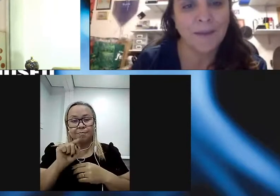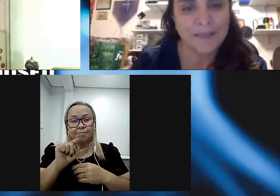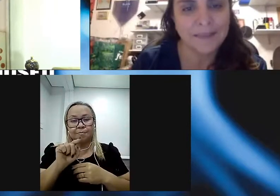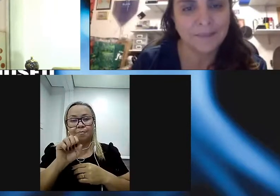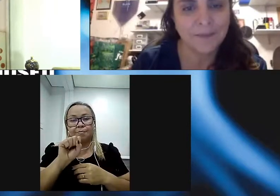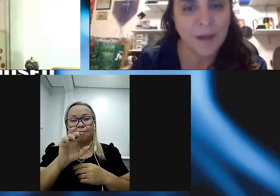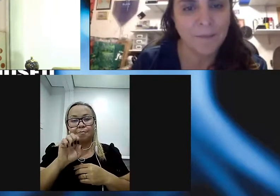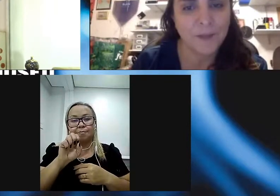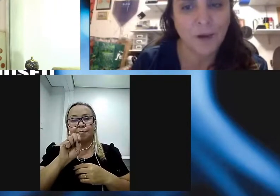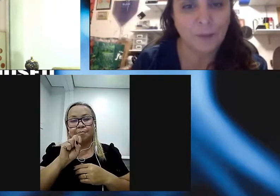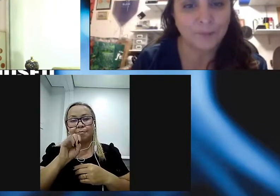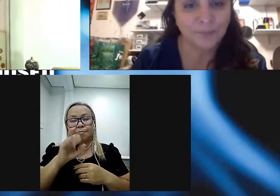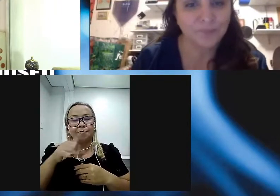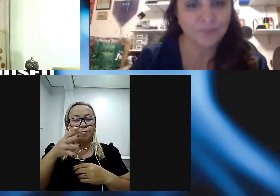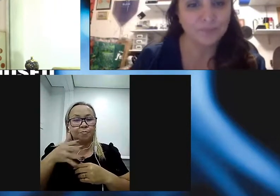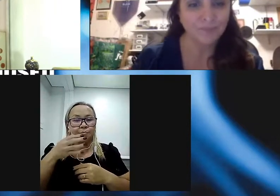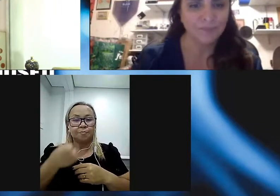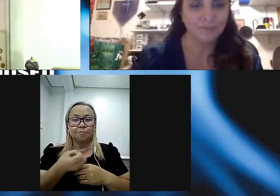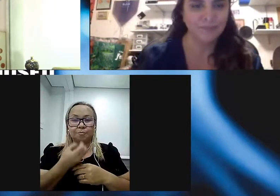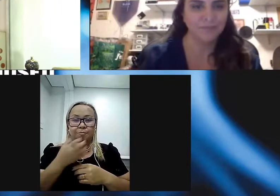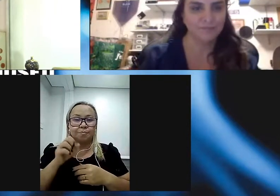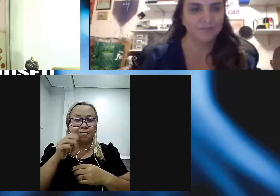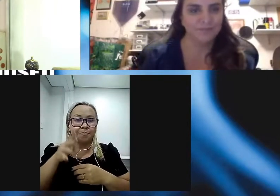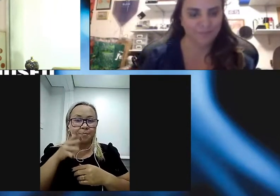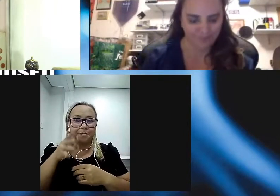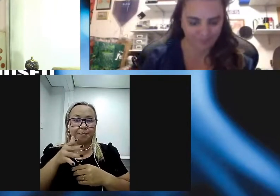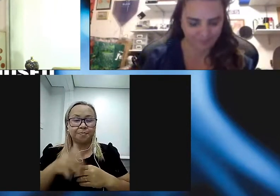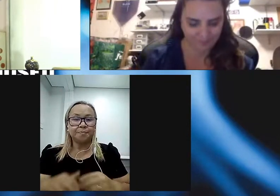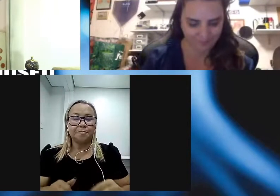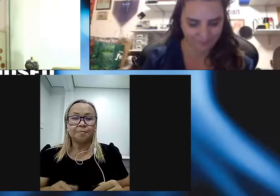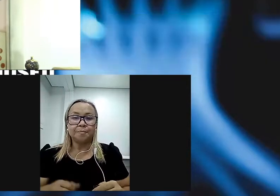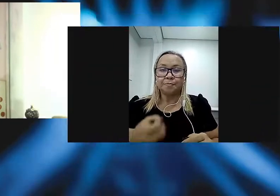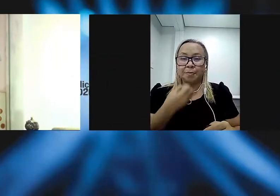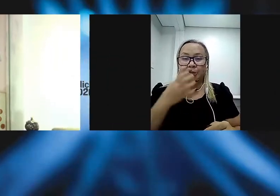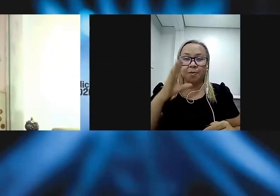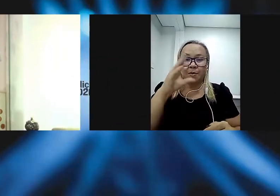uma bela palestra. Vamos lá, pessoal. Boa noite.